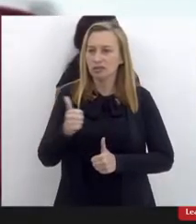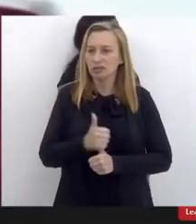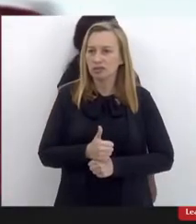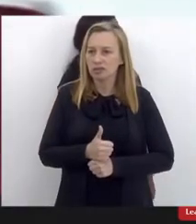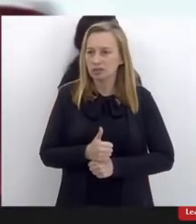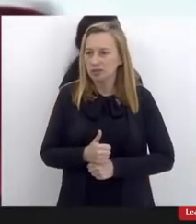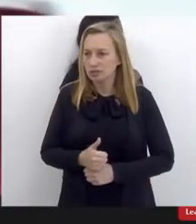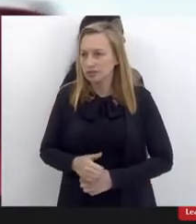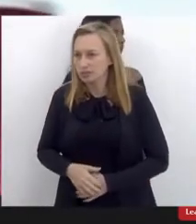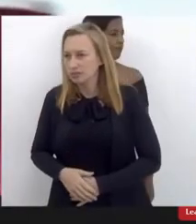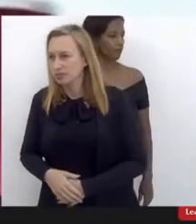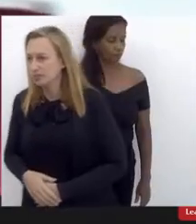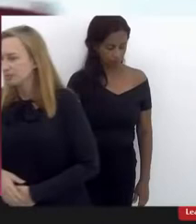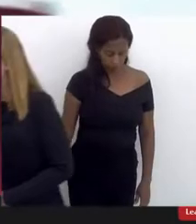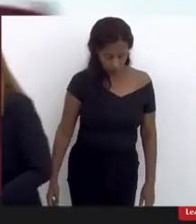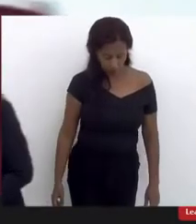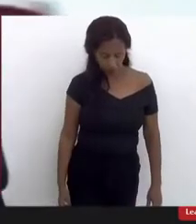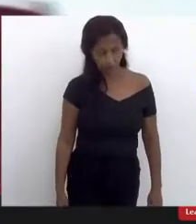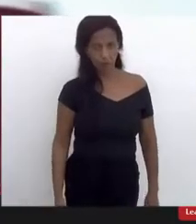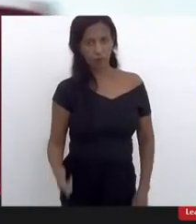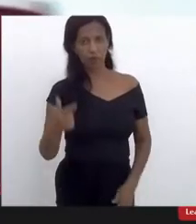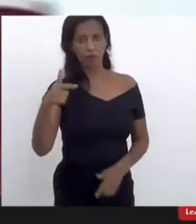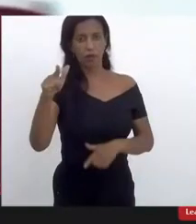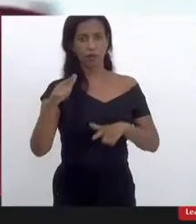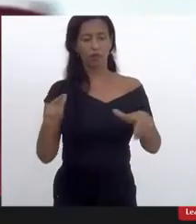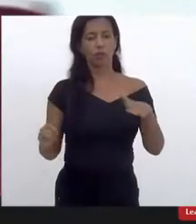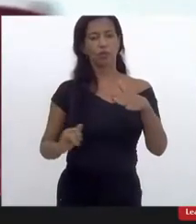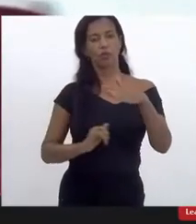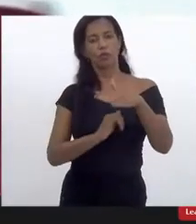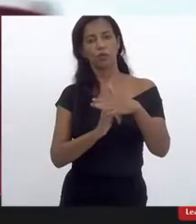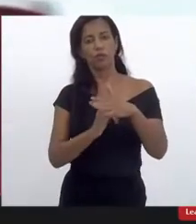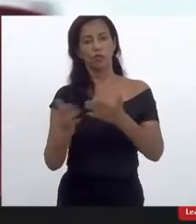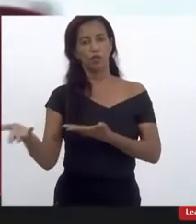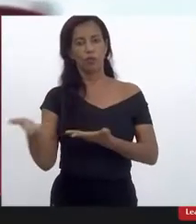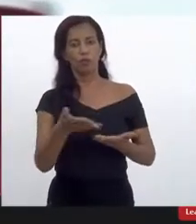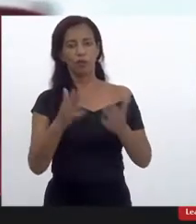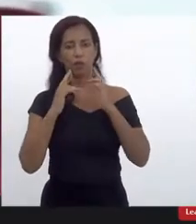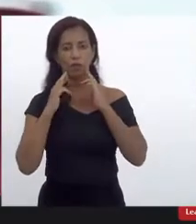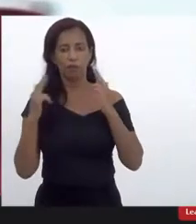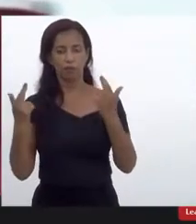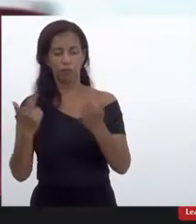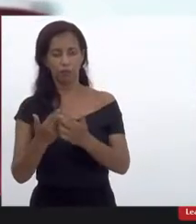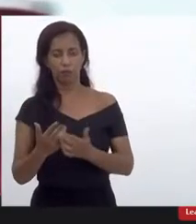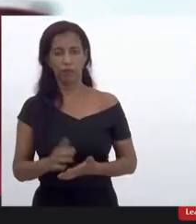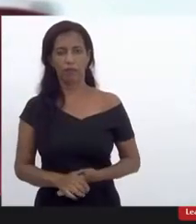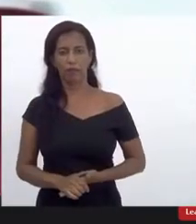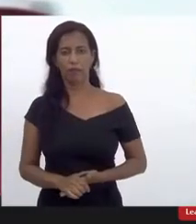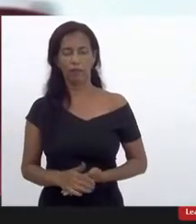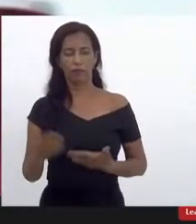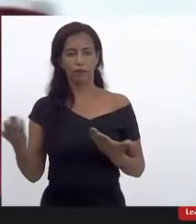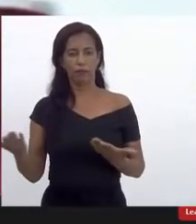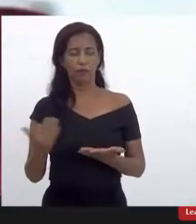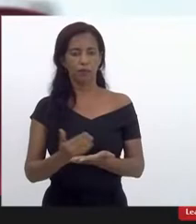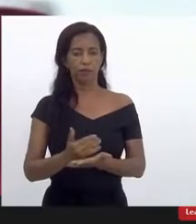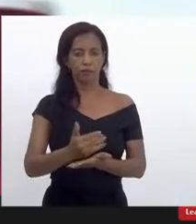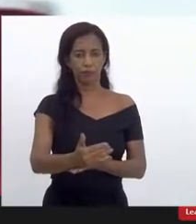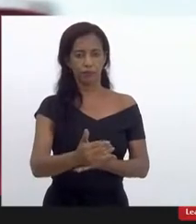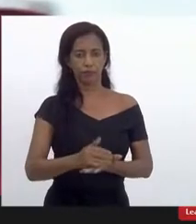da FAETEC e das demais instituições convidadas aqui para a nossa audiência. Então, eu quero